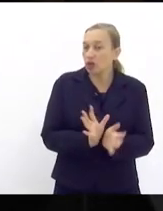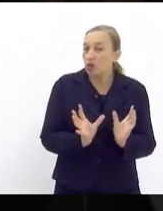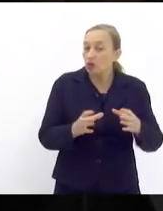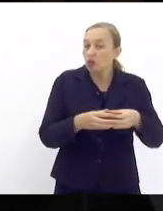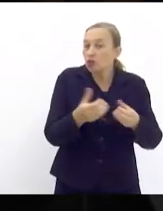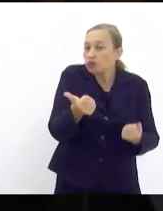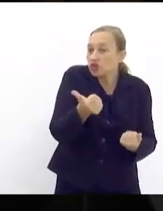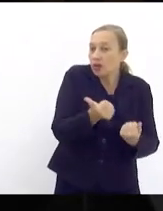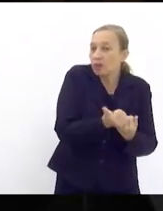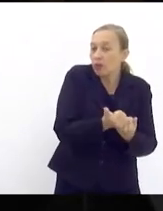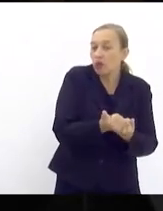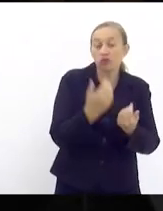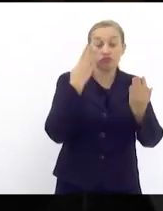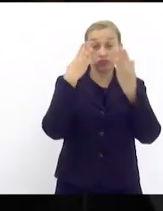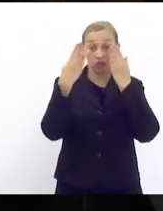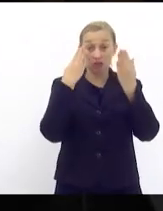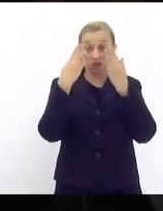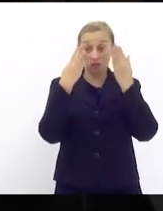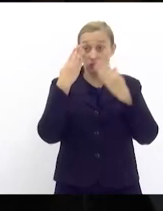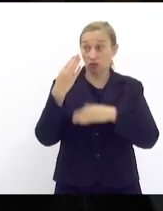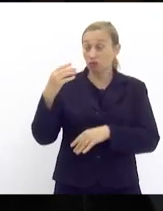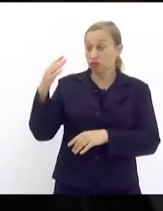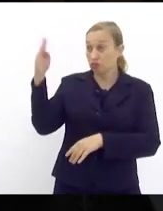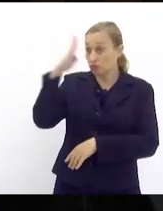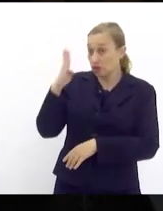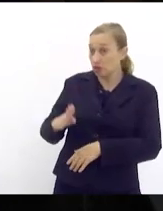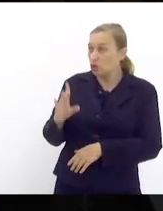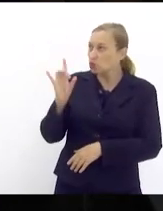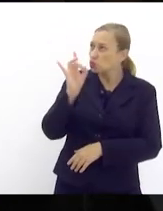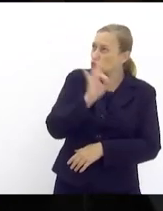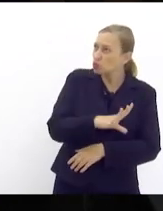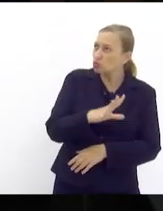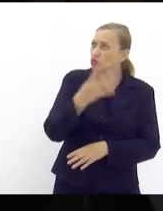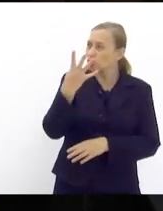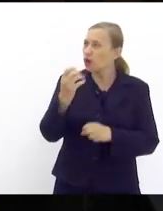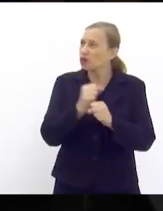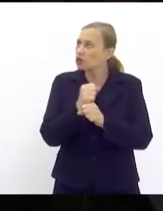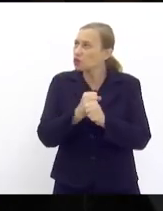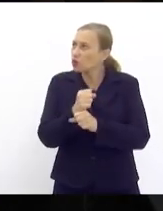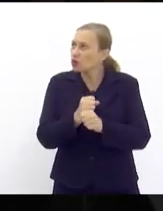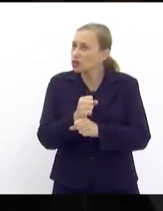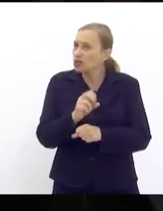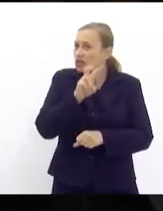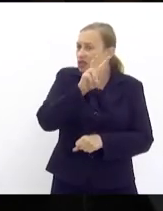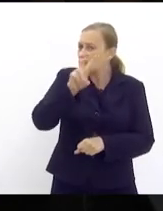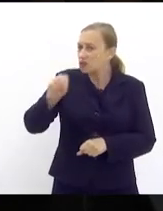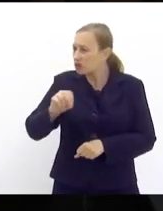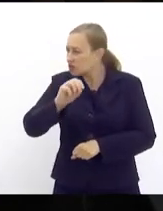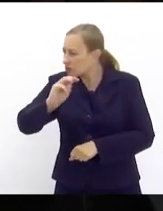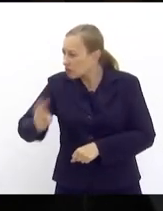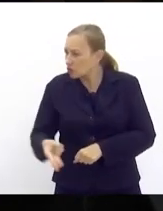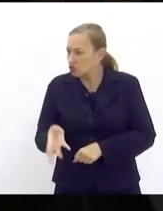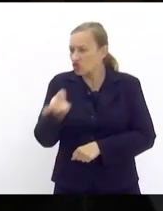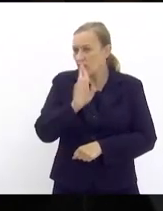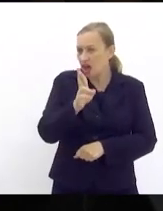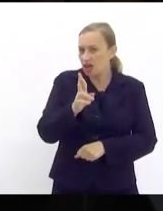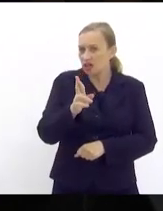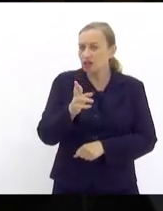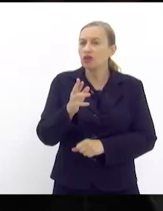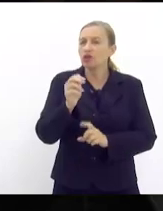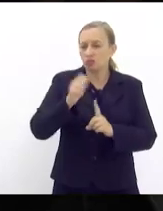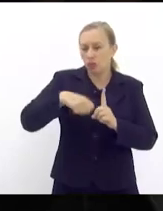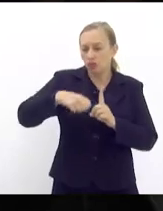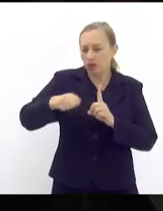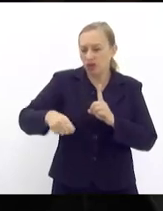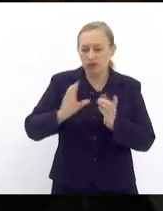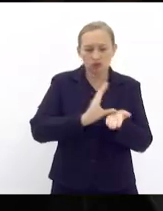aqui no Rio de Janeiro a gente teve por ano nos últimos 4 anos já estamos no quinto ano uma média de 50 milhões de reais por mês sendo repassados os municípios